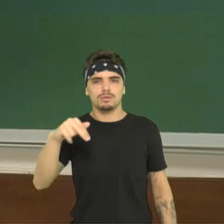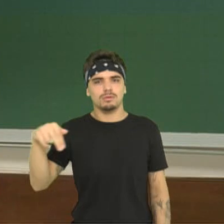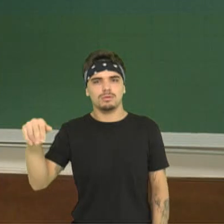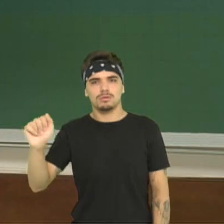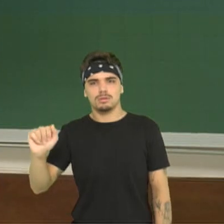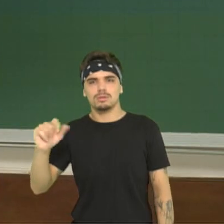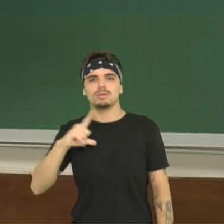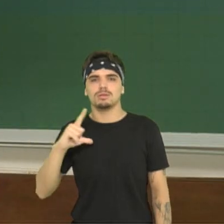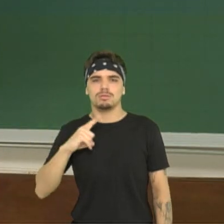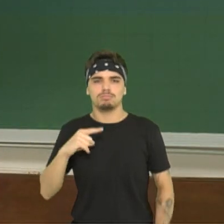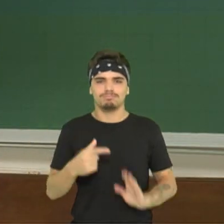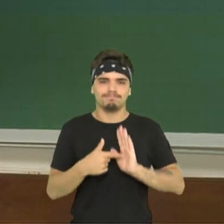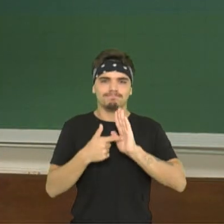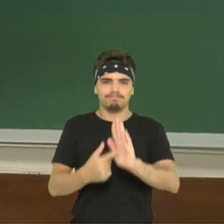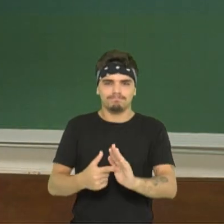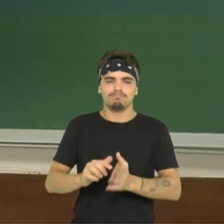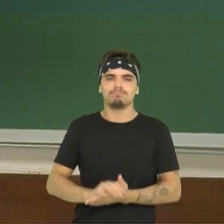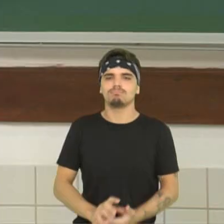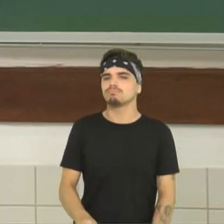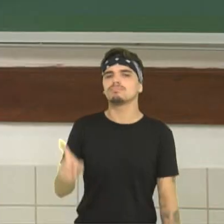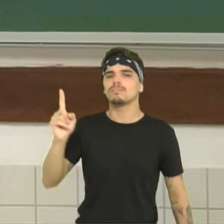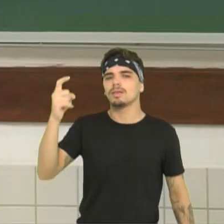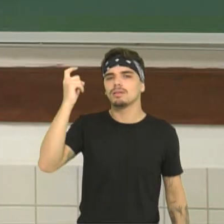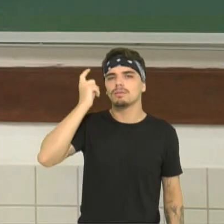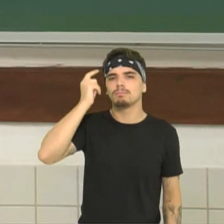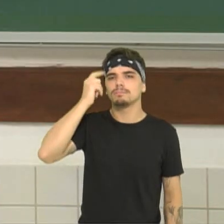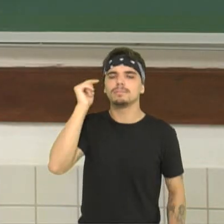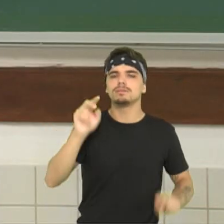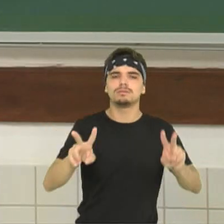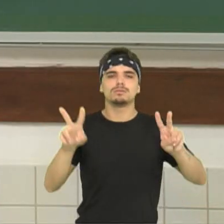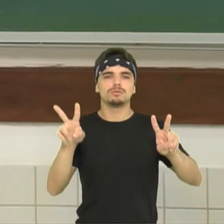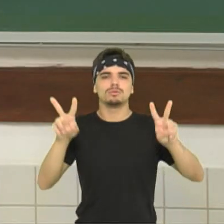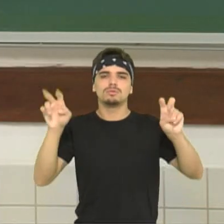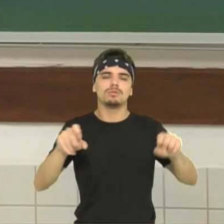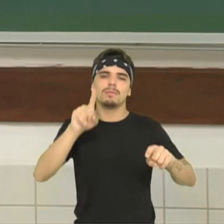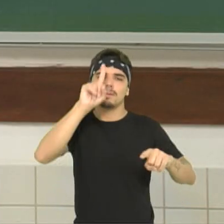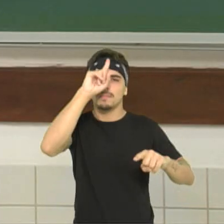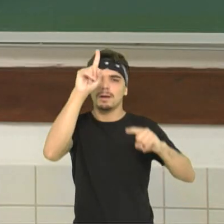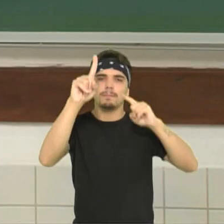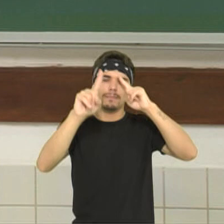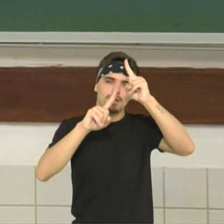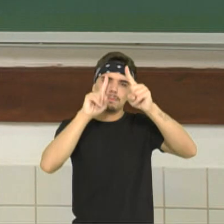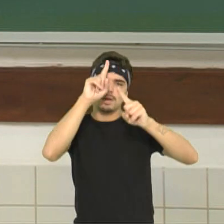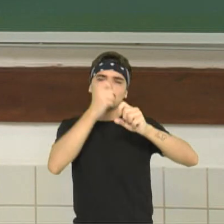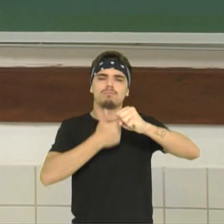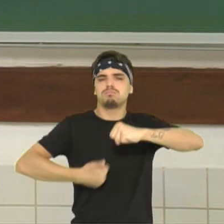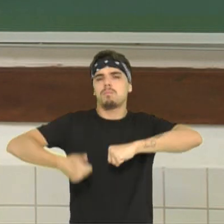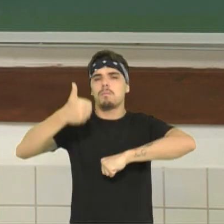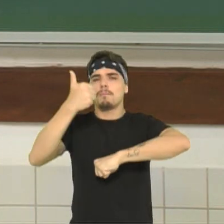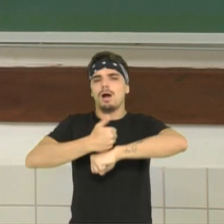está nos propondo. E aí ela vai pensar sobre a questão da ideologia totalitária. De acordo com Arendt, há